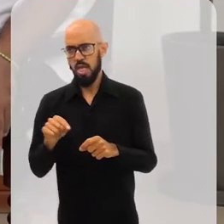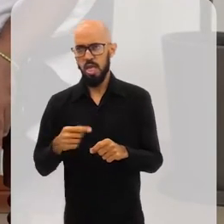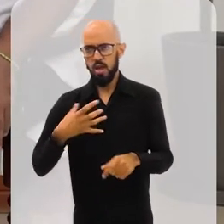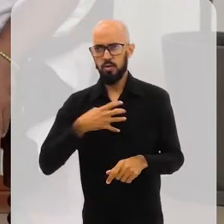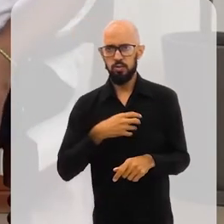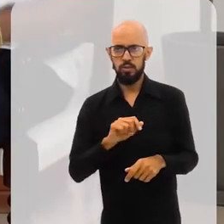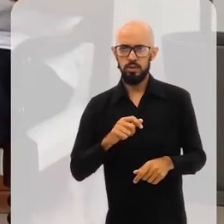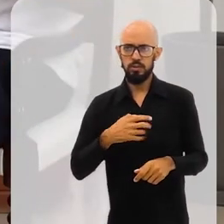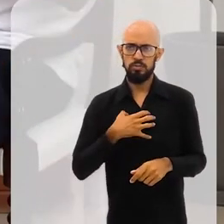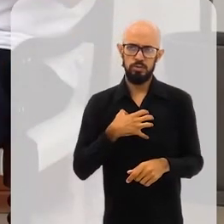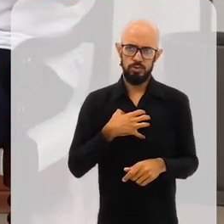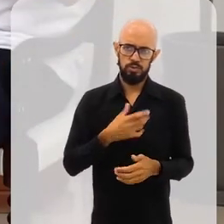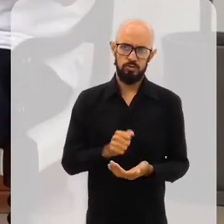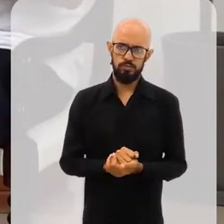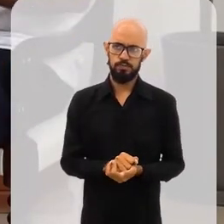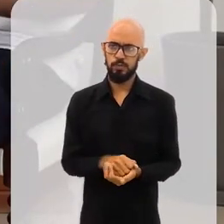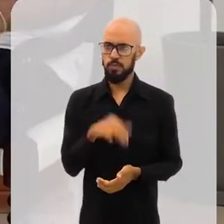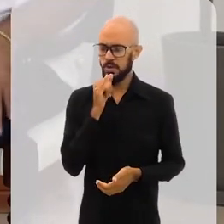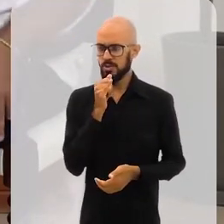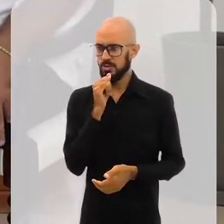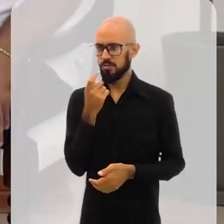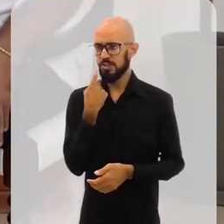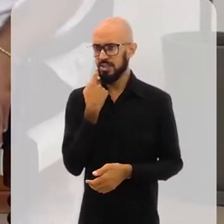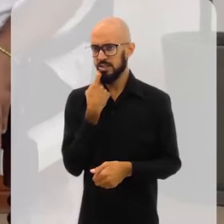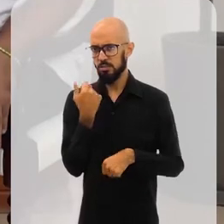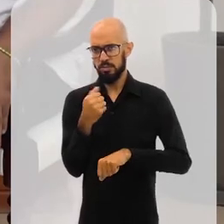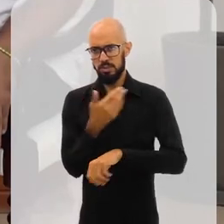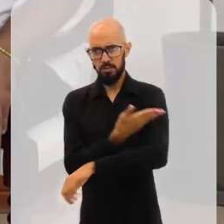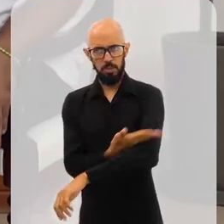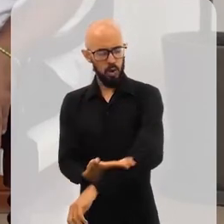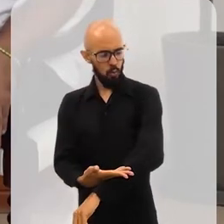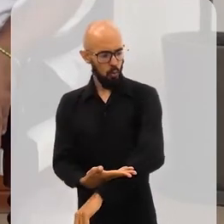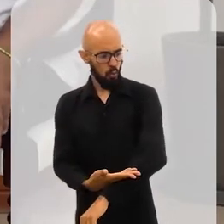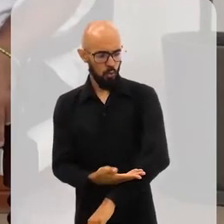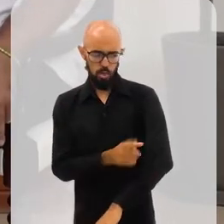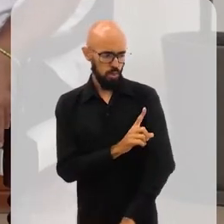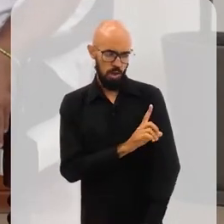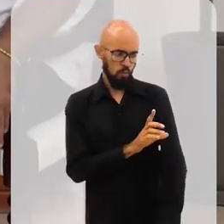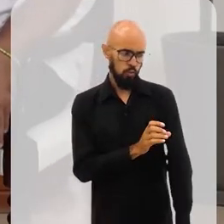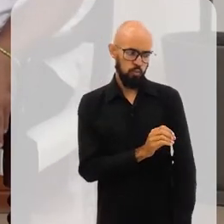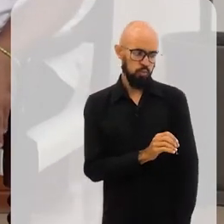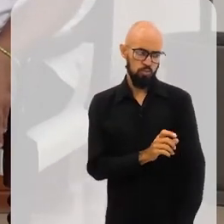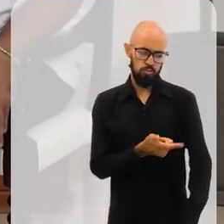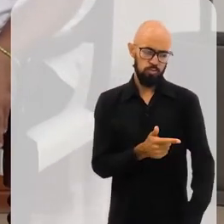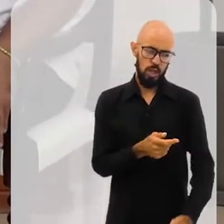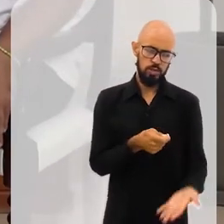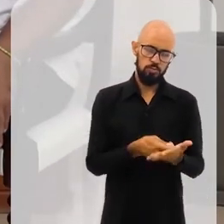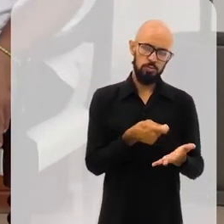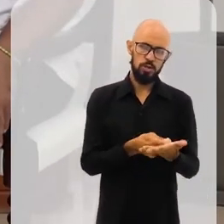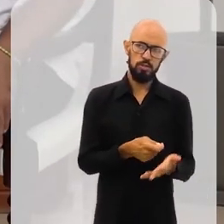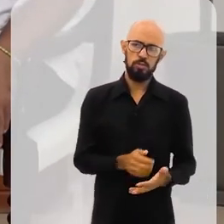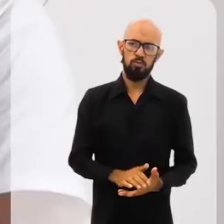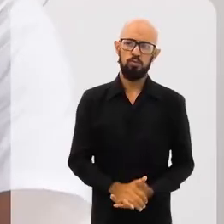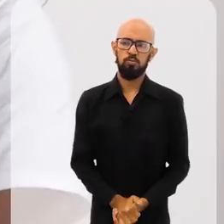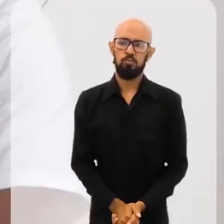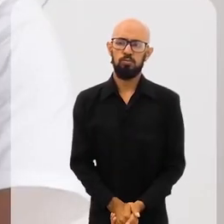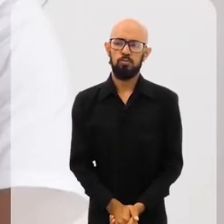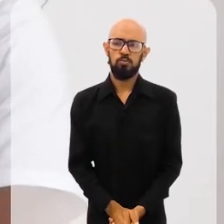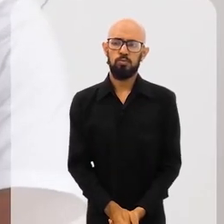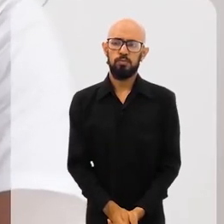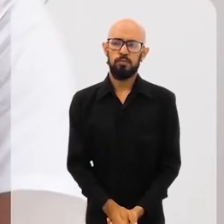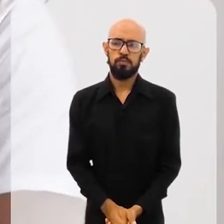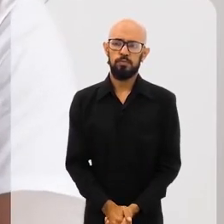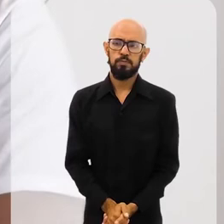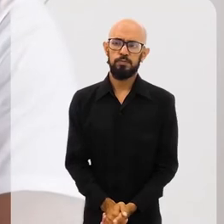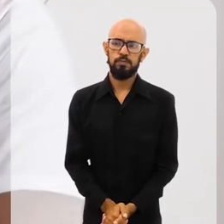à questão do que aquilo representa para sua emoção. Por exemplo, sexta-feira tem que usar branco? Não temos nenhum tipo de obrigatoriedade como